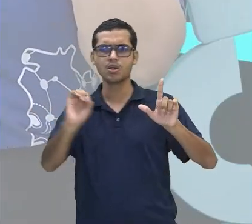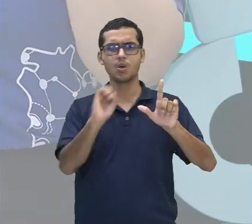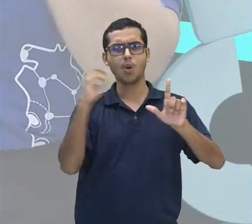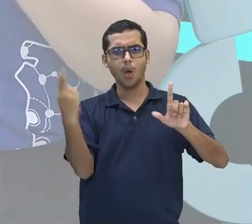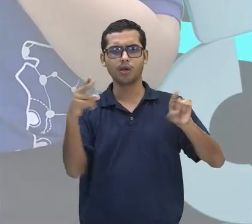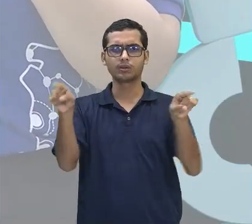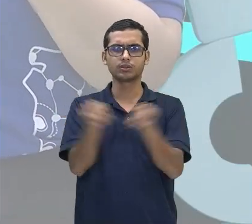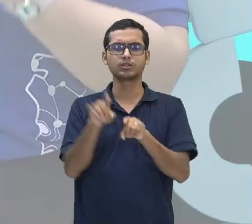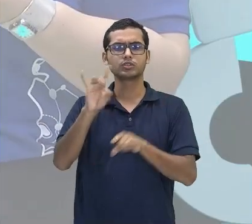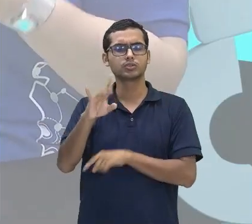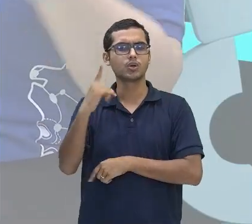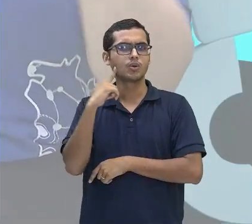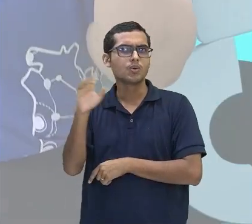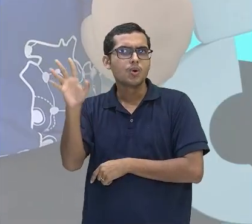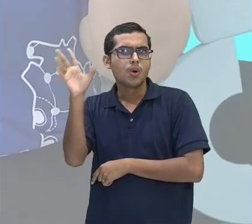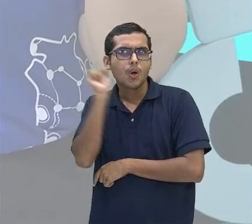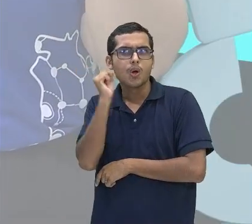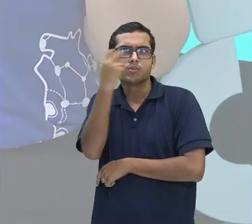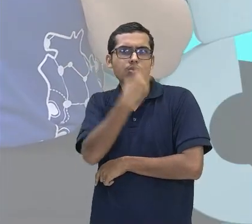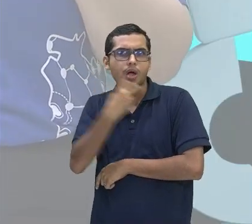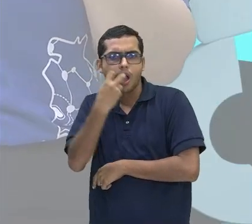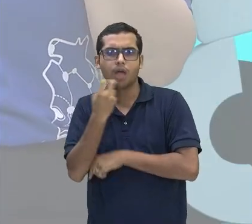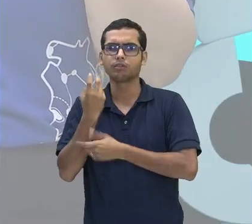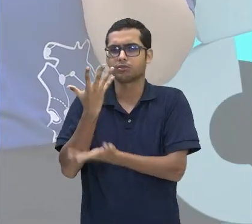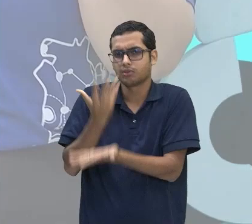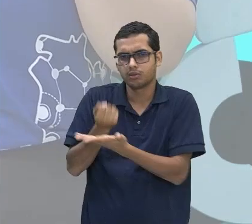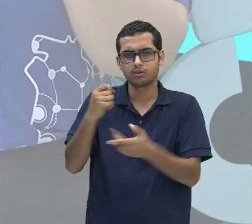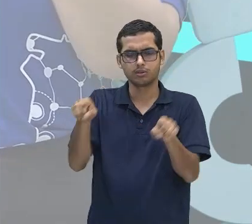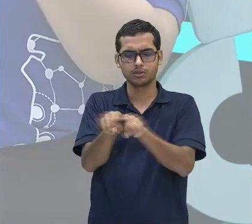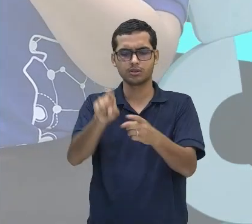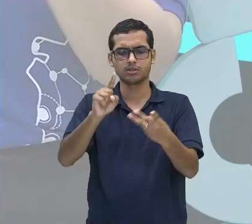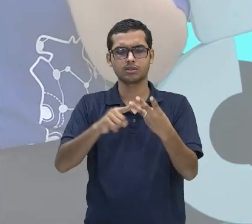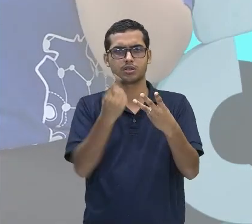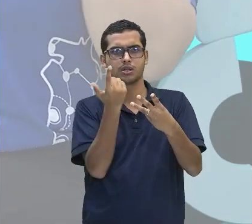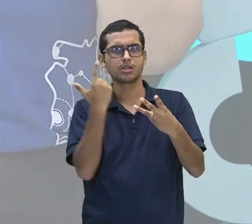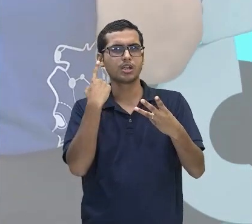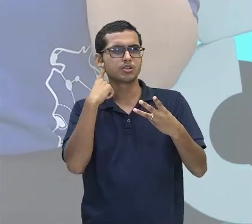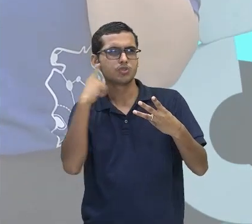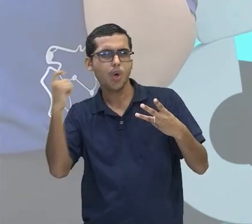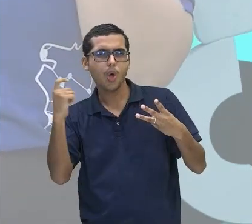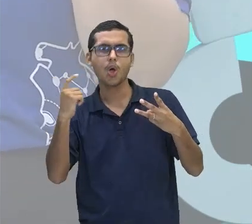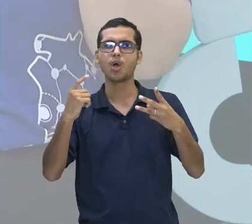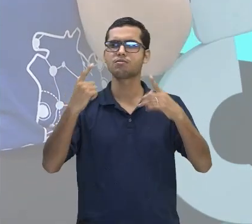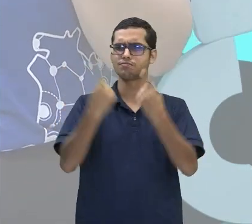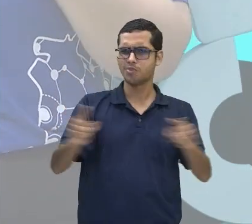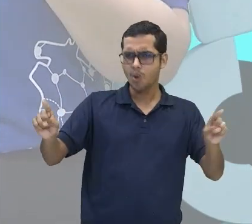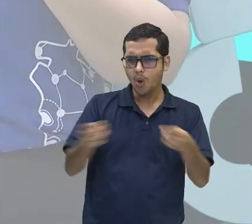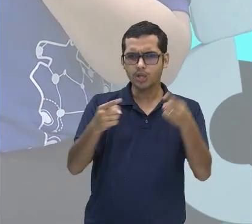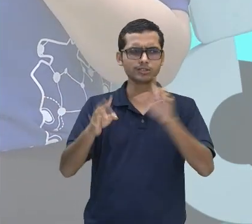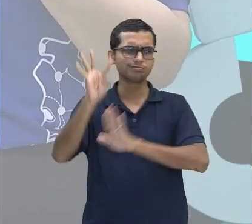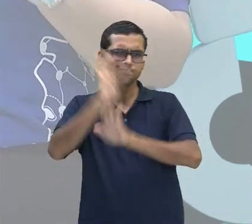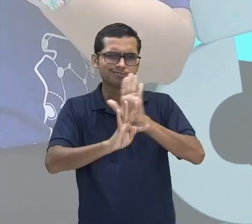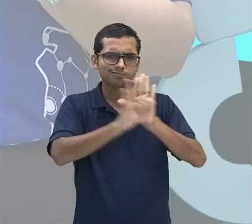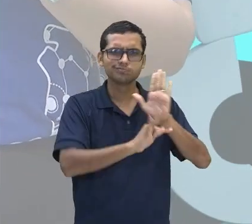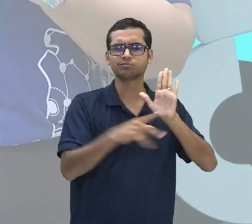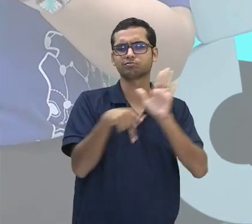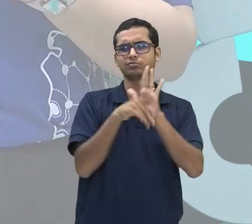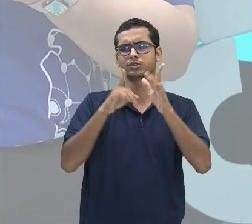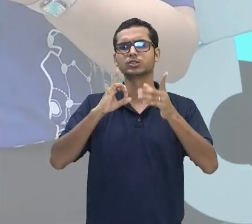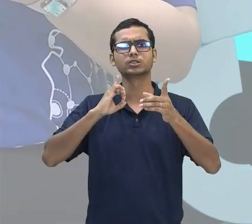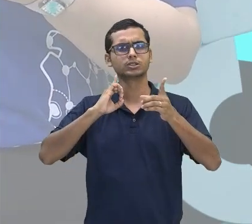do áudio, então eles são mais orais, mas tem ali música, som. Então, são textos que são muito dinâmicos